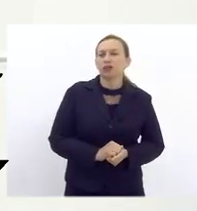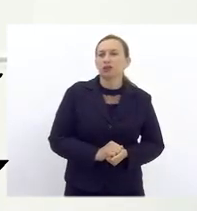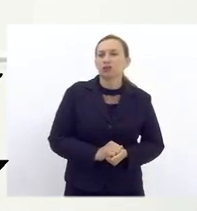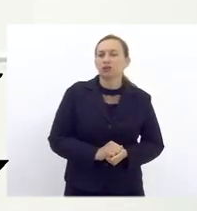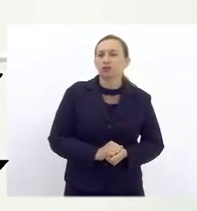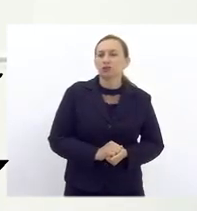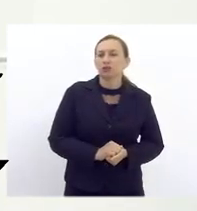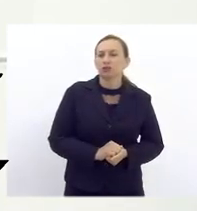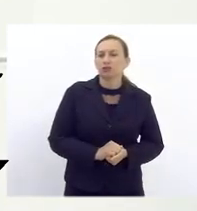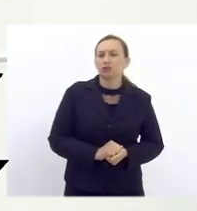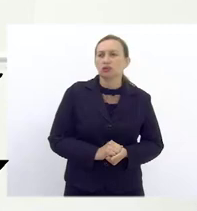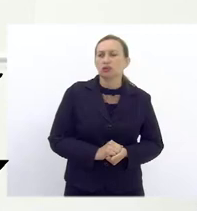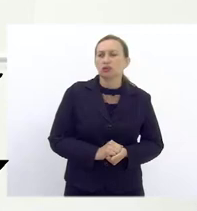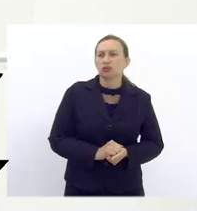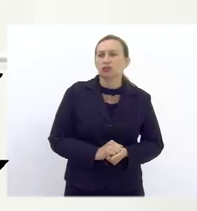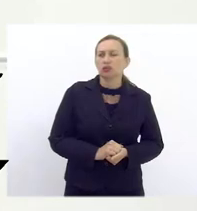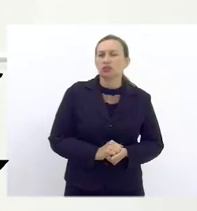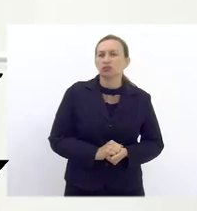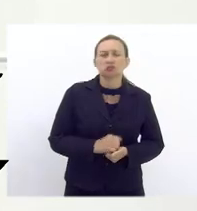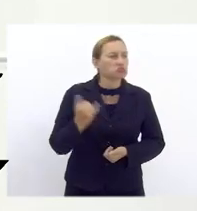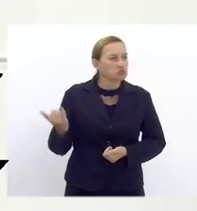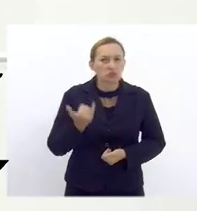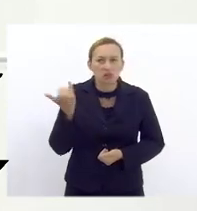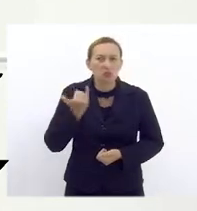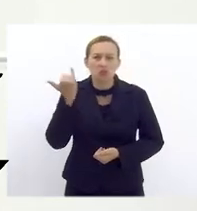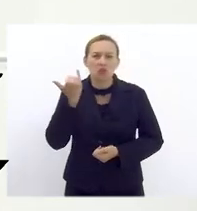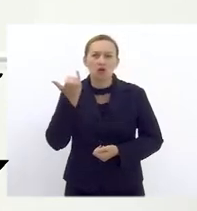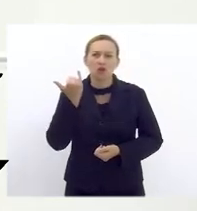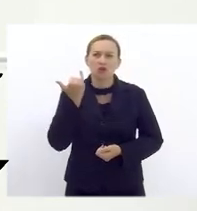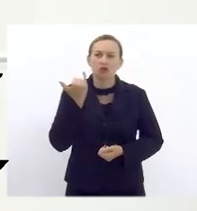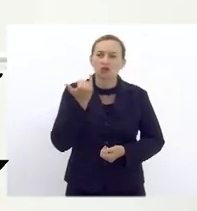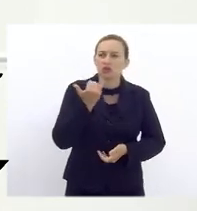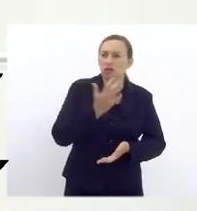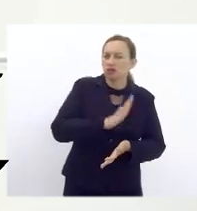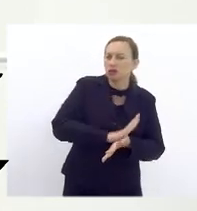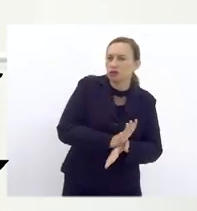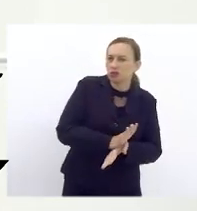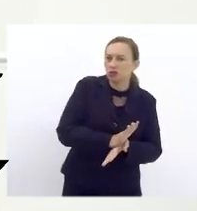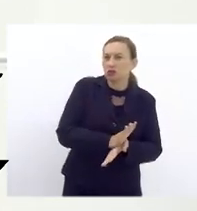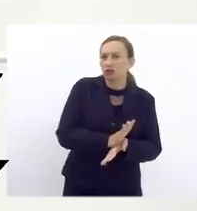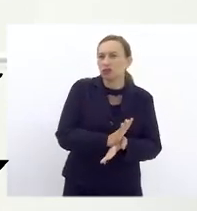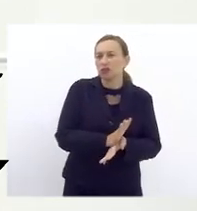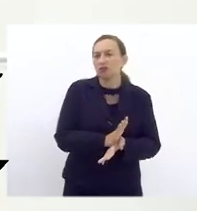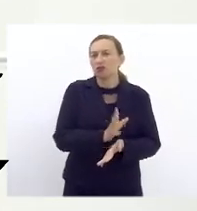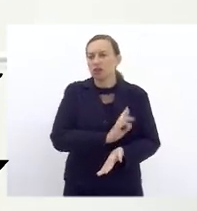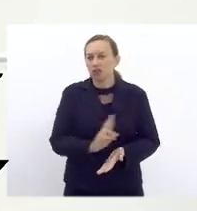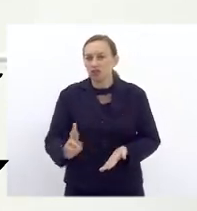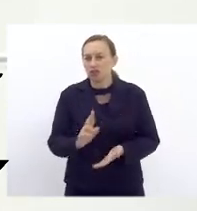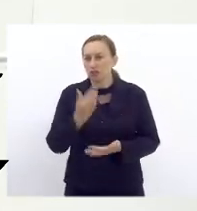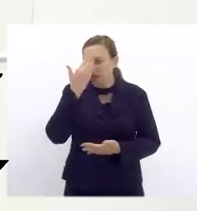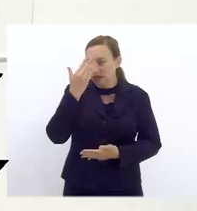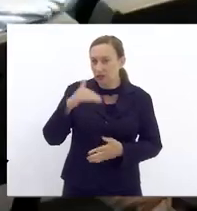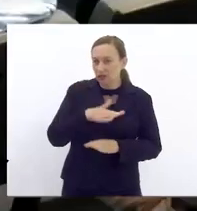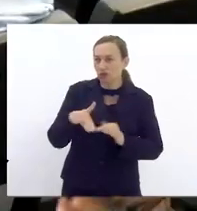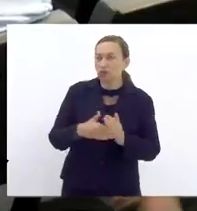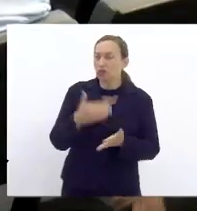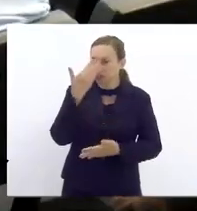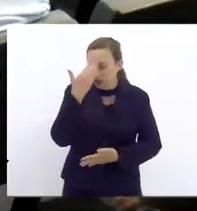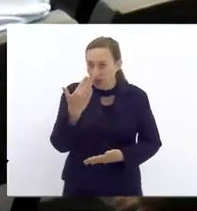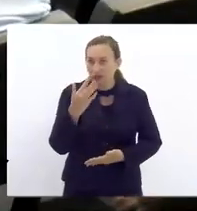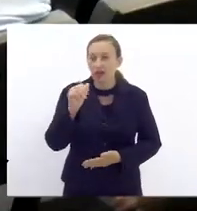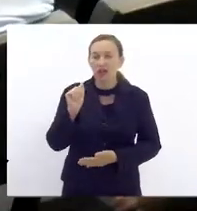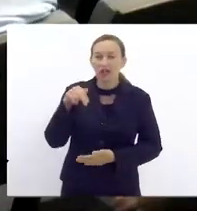nos afetarmos com não importa qual seja a discriminação ou racismo religioso obrigada a todos